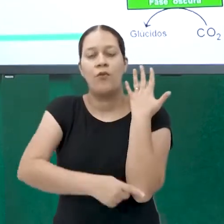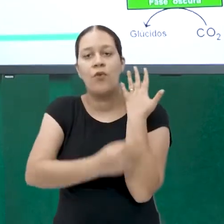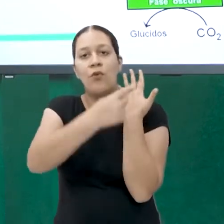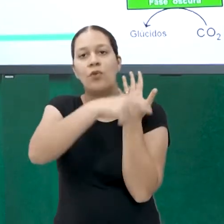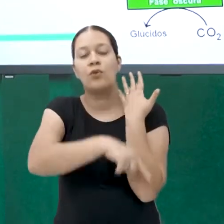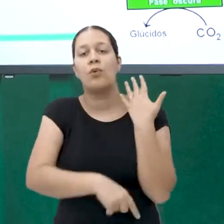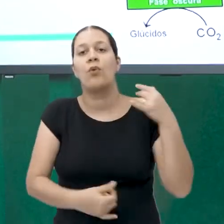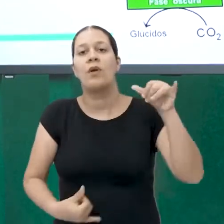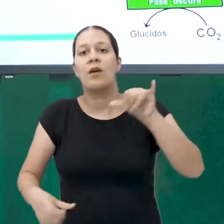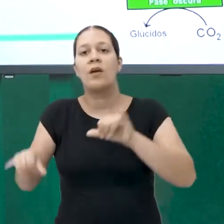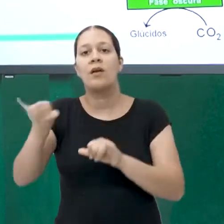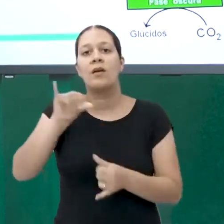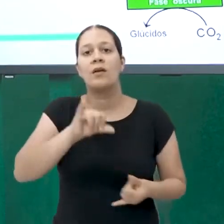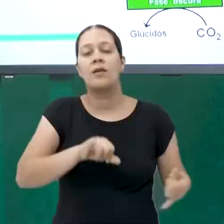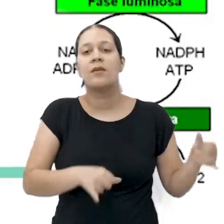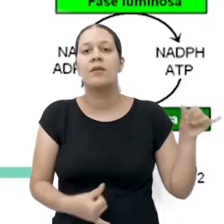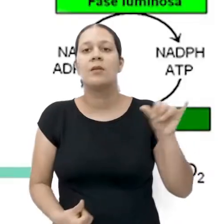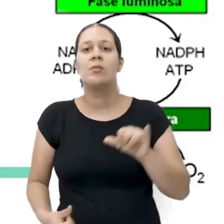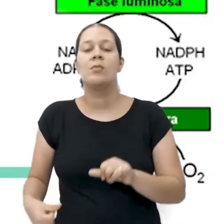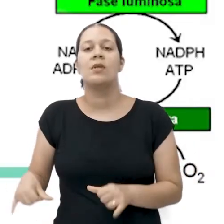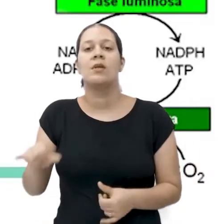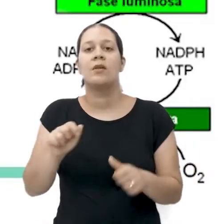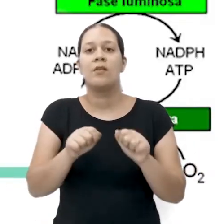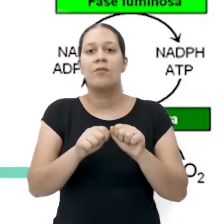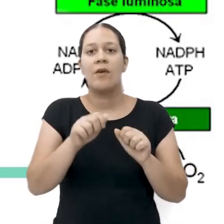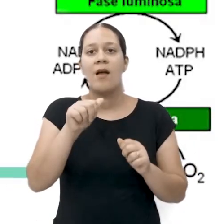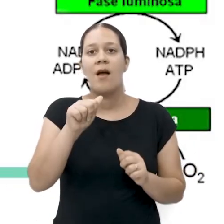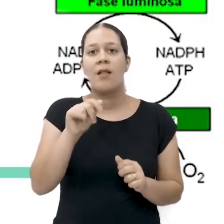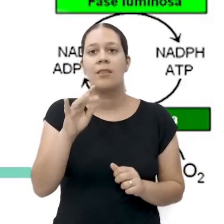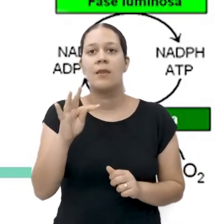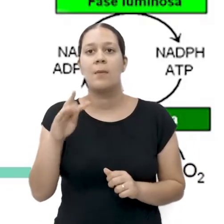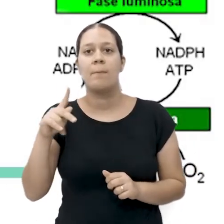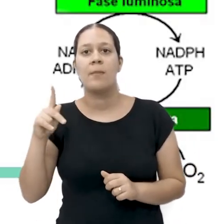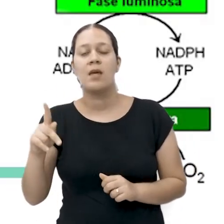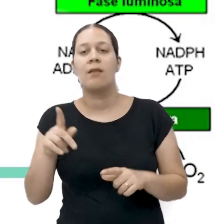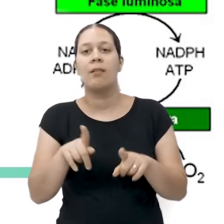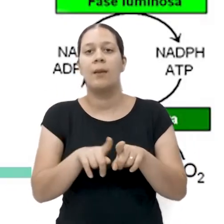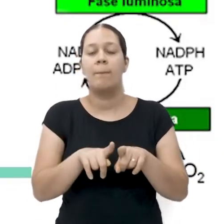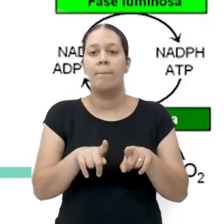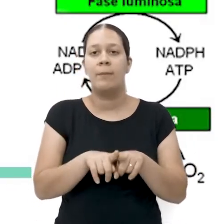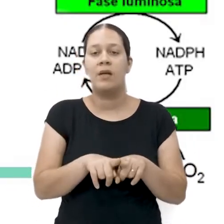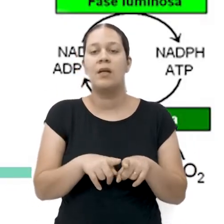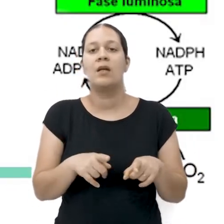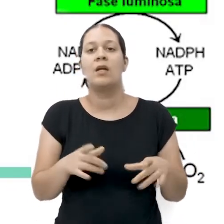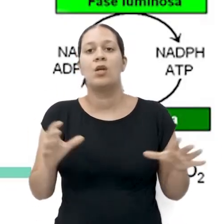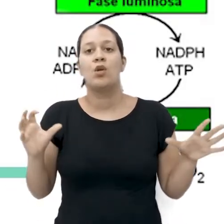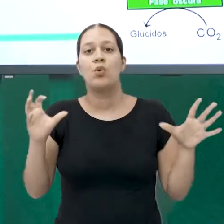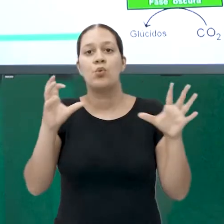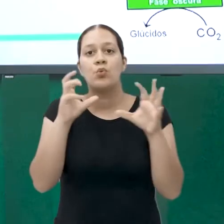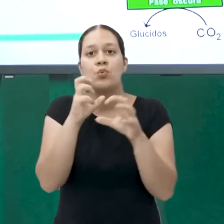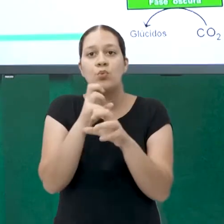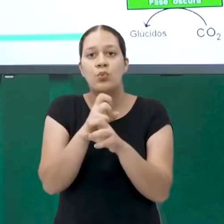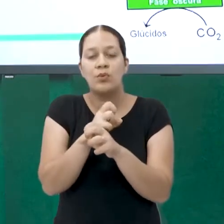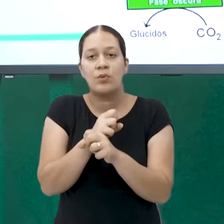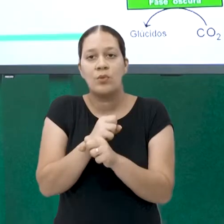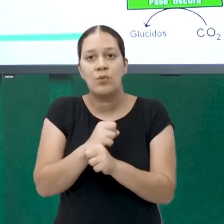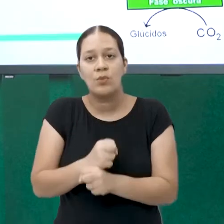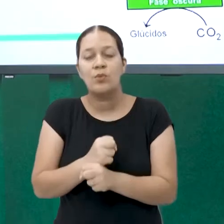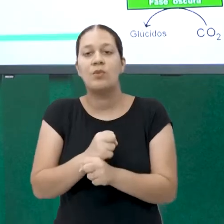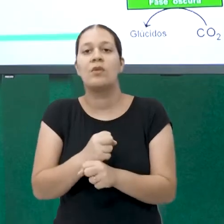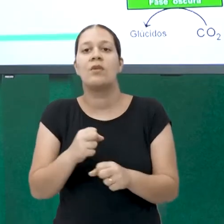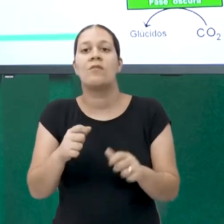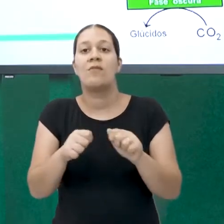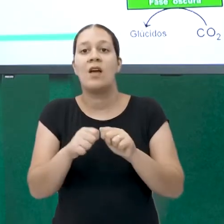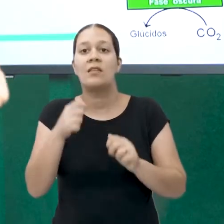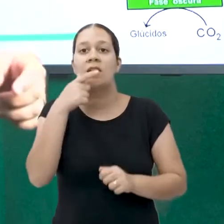fase fotoquímica, você tem produção de ATP. E a fase escura, ou fase química, você